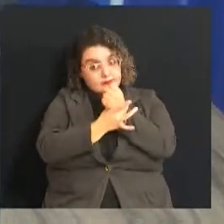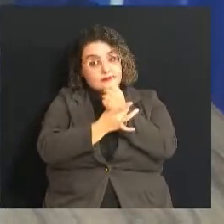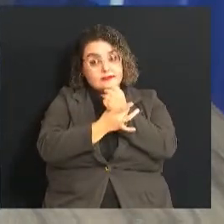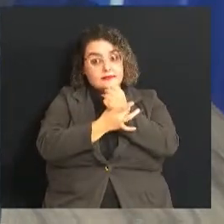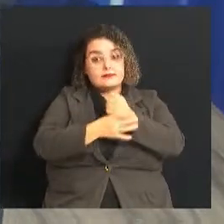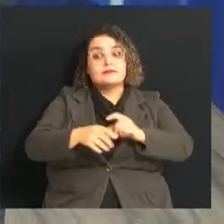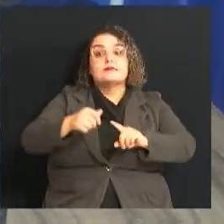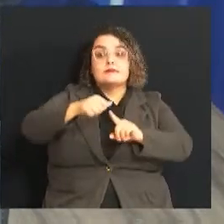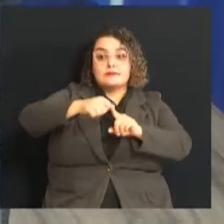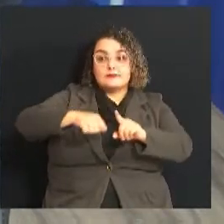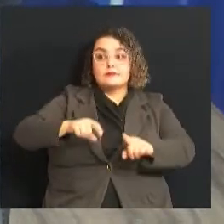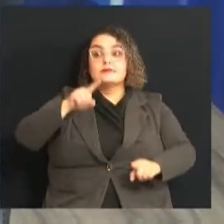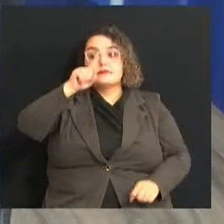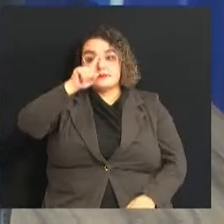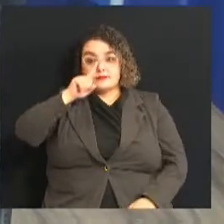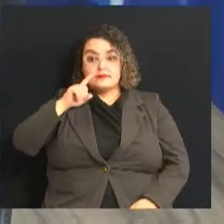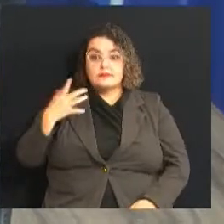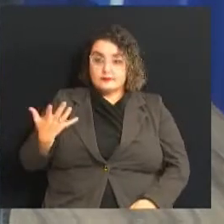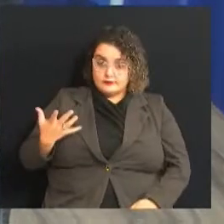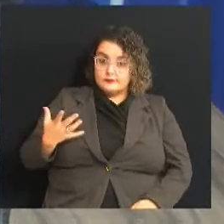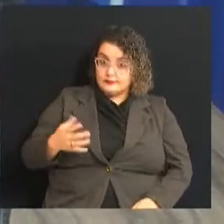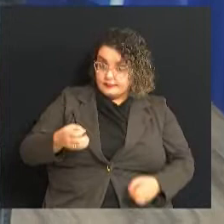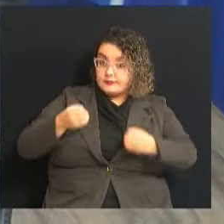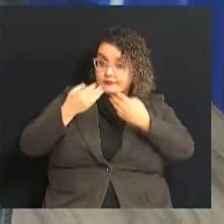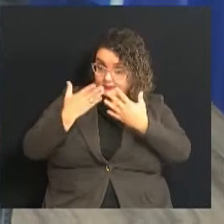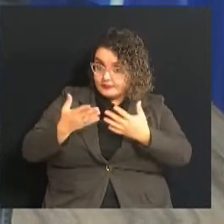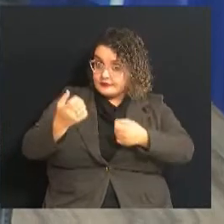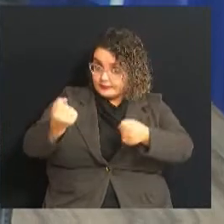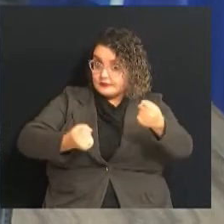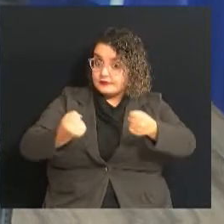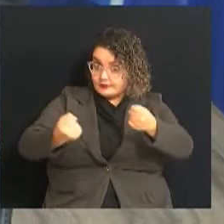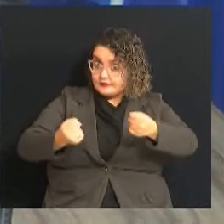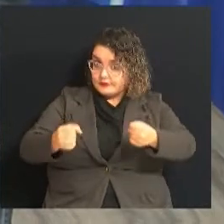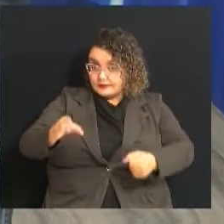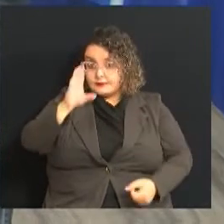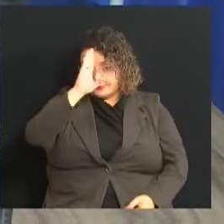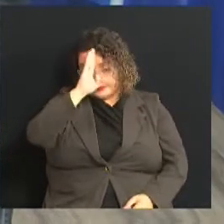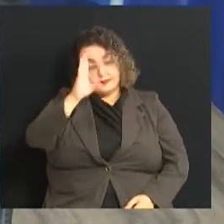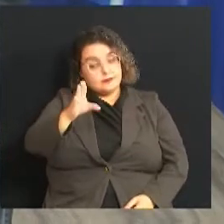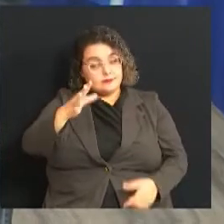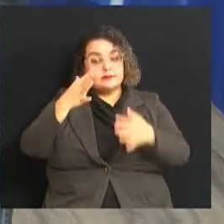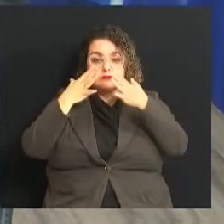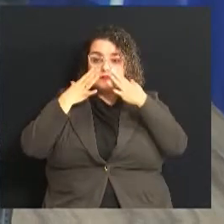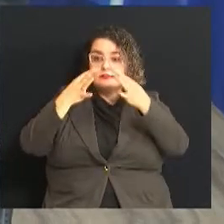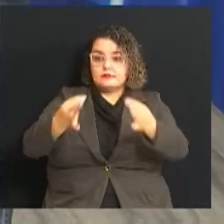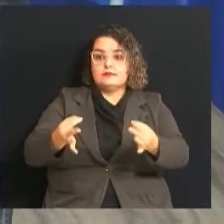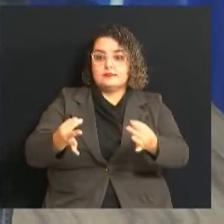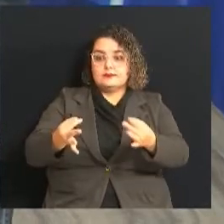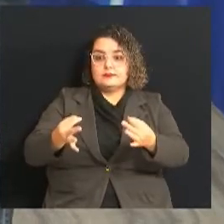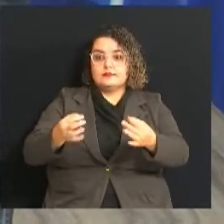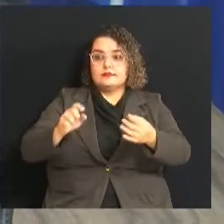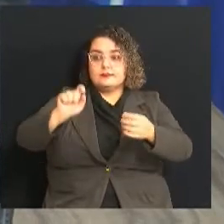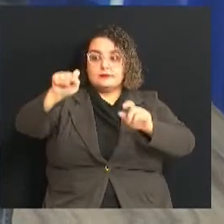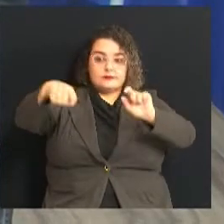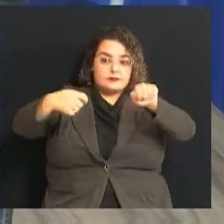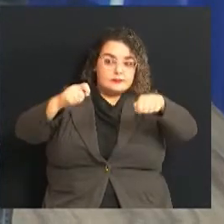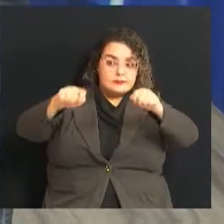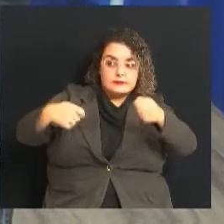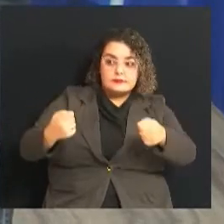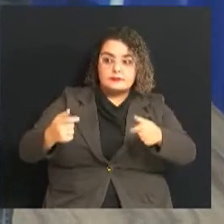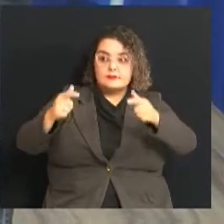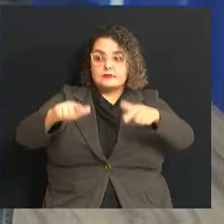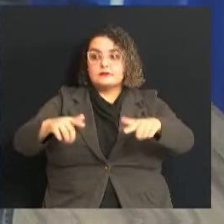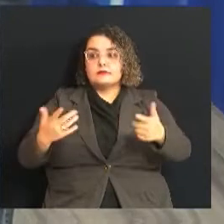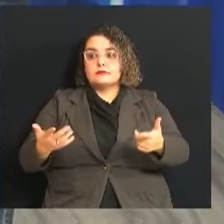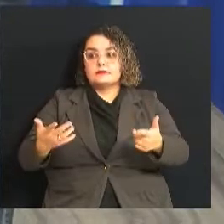no Maio Amarelo, é bom você, motorista, fundamental prestar atenção aí na sinalização que está no local.